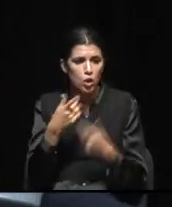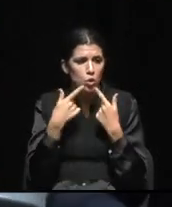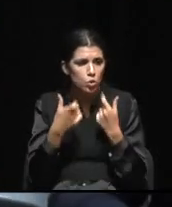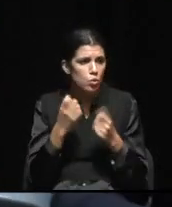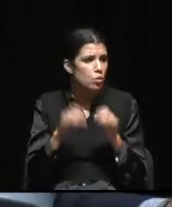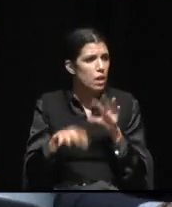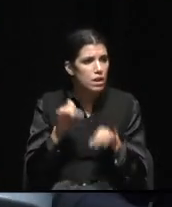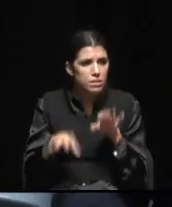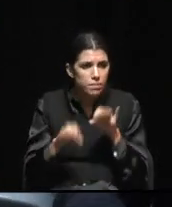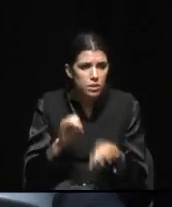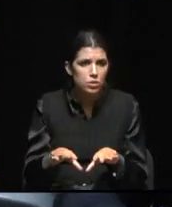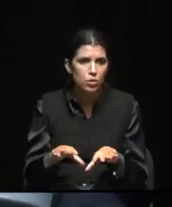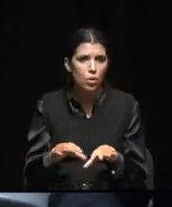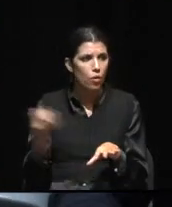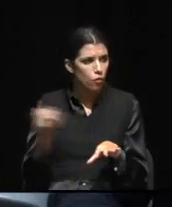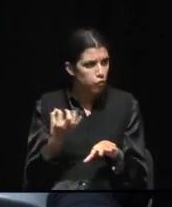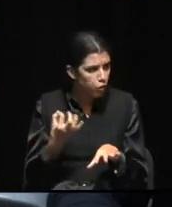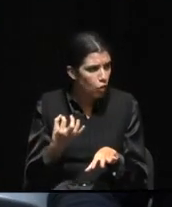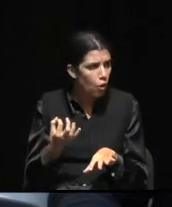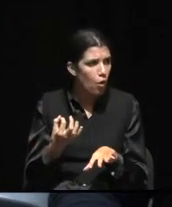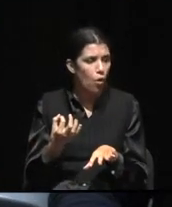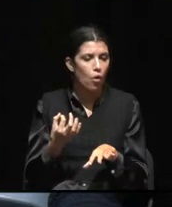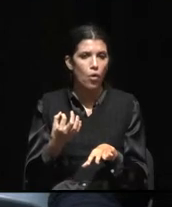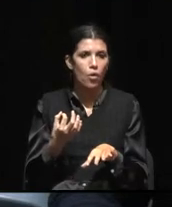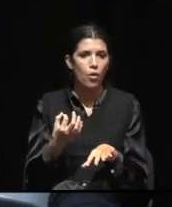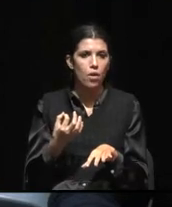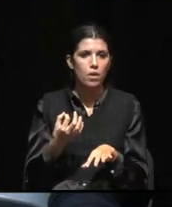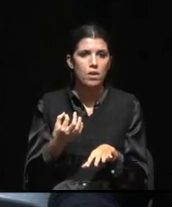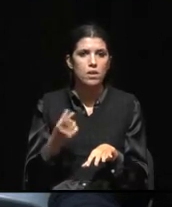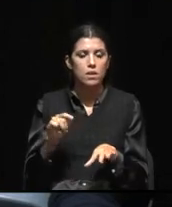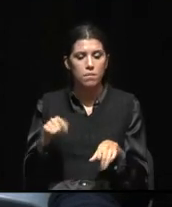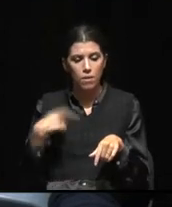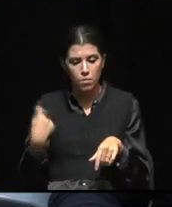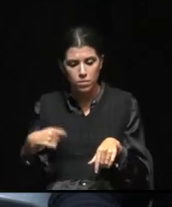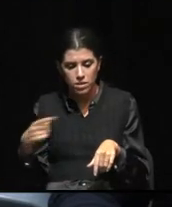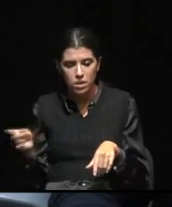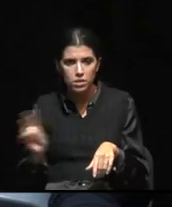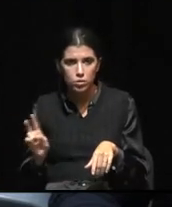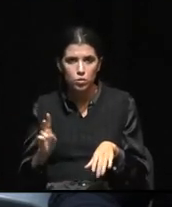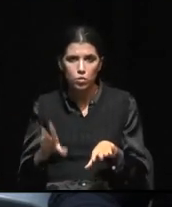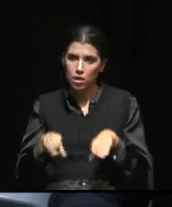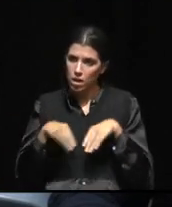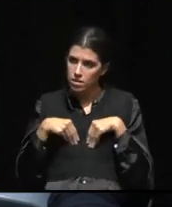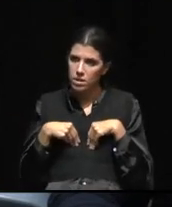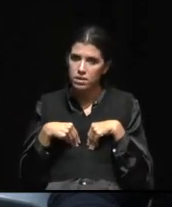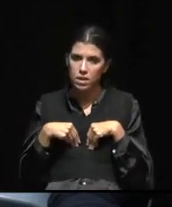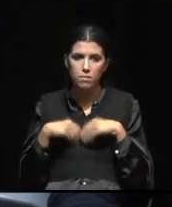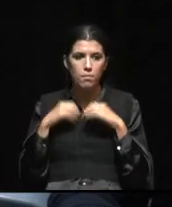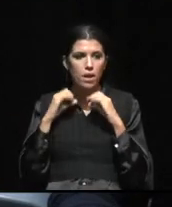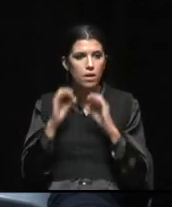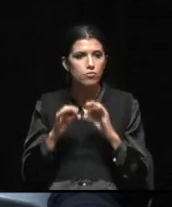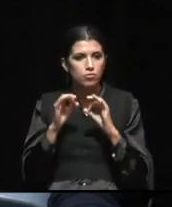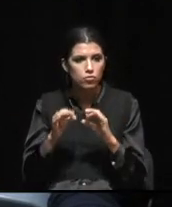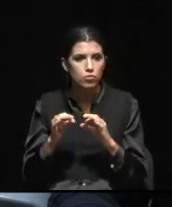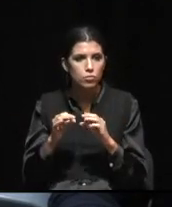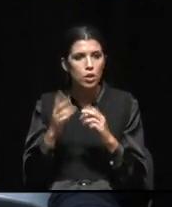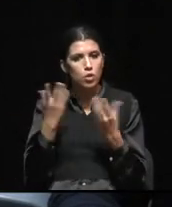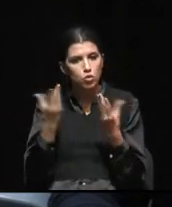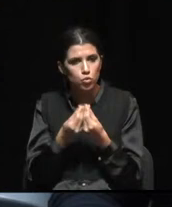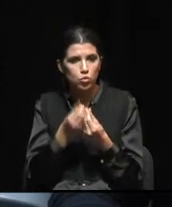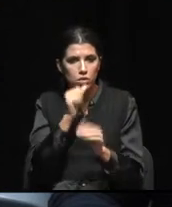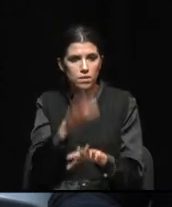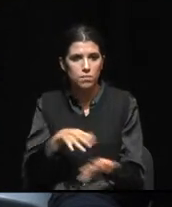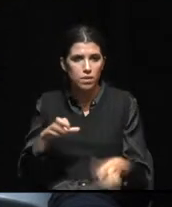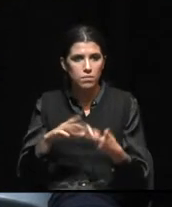que se passou aceitando que estaria disponível para contribuir com Municipal para uma solução E